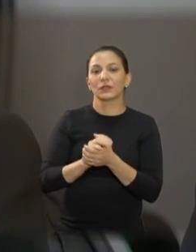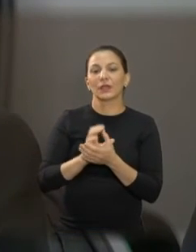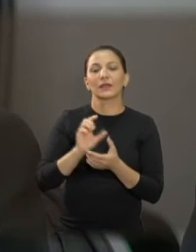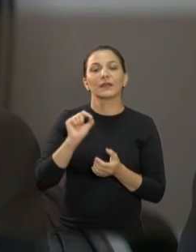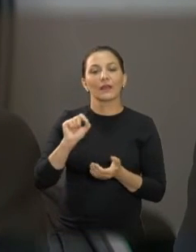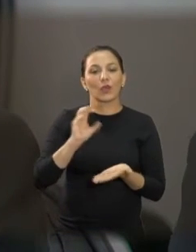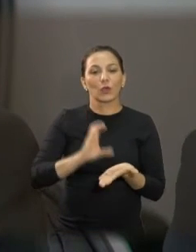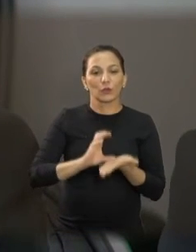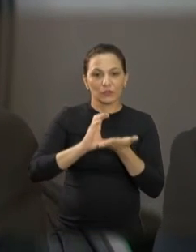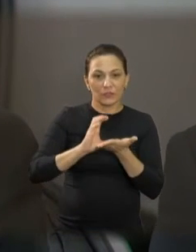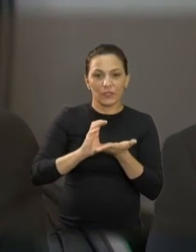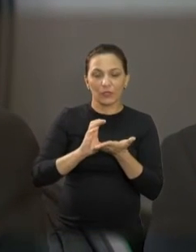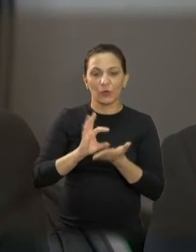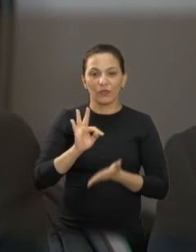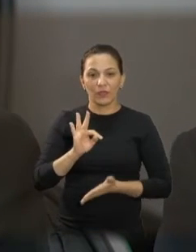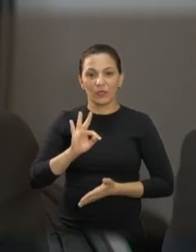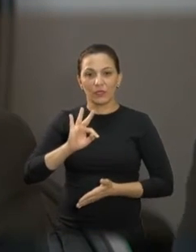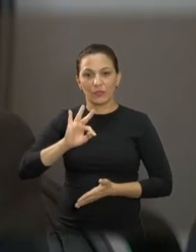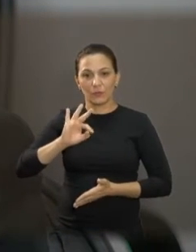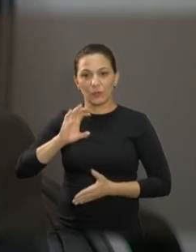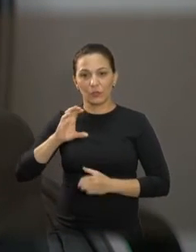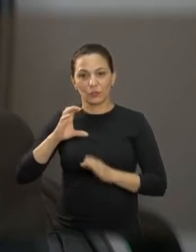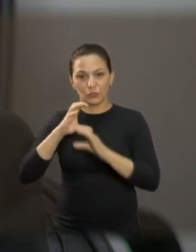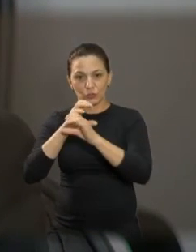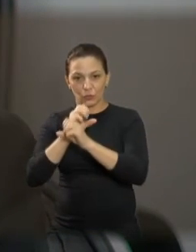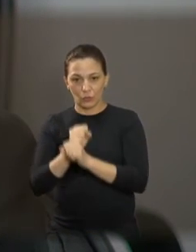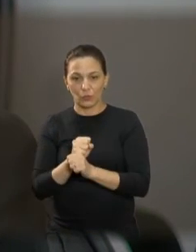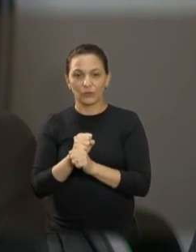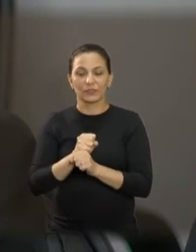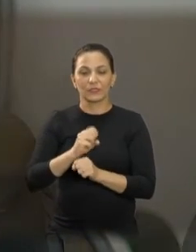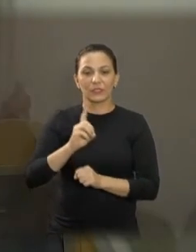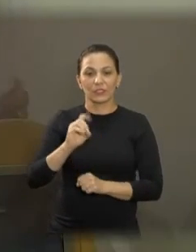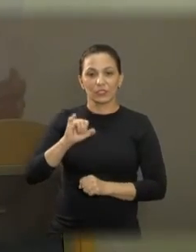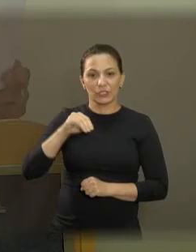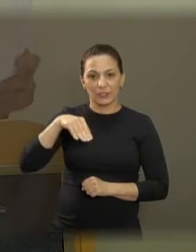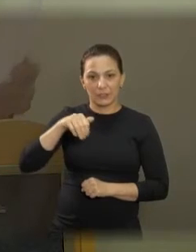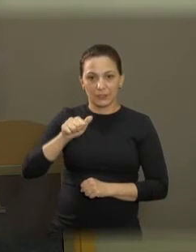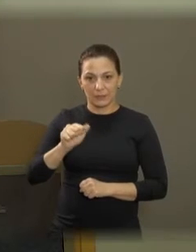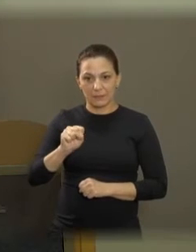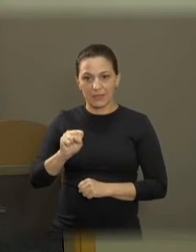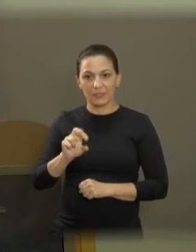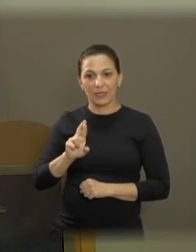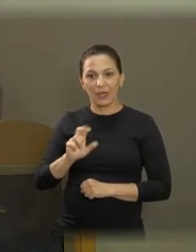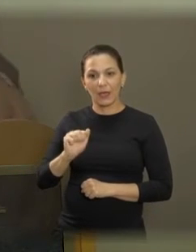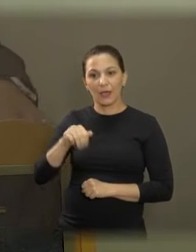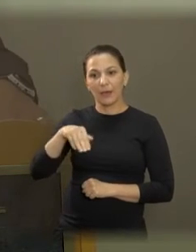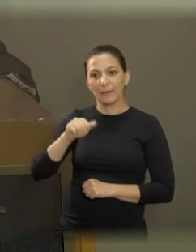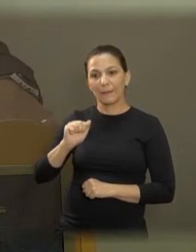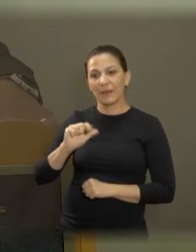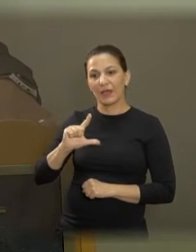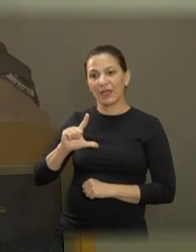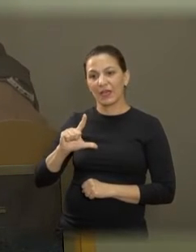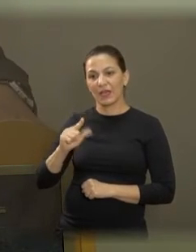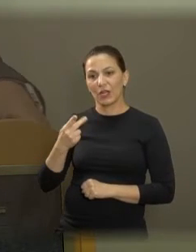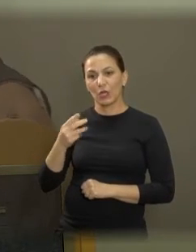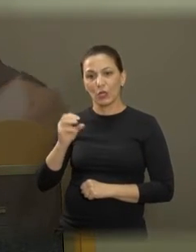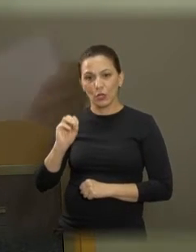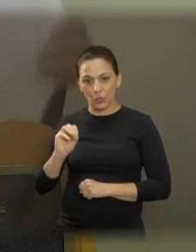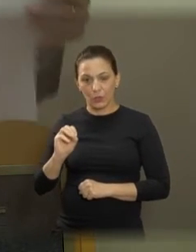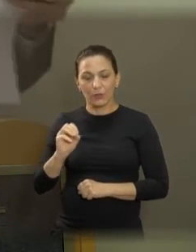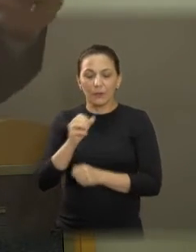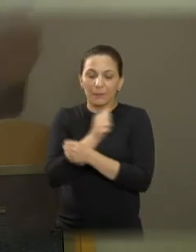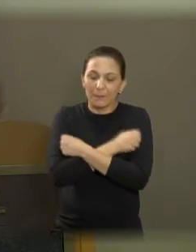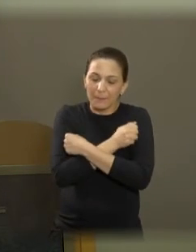do Tribunal de Contas do Estado de São Paulo, Dimas Eduardo Ramalho, mandando um abraço muito especial ao nosso homenageado